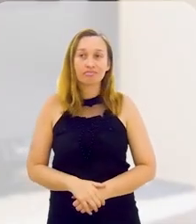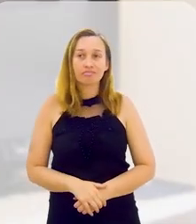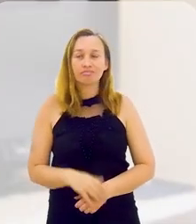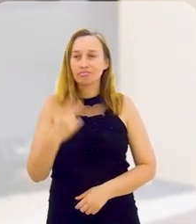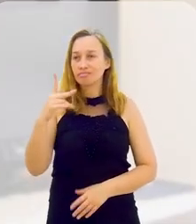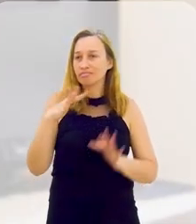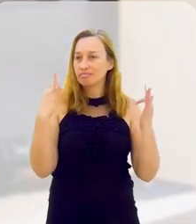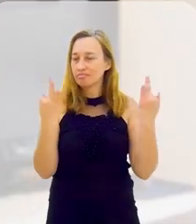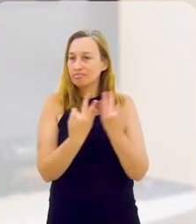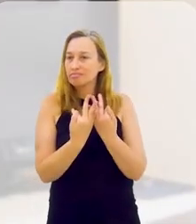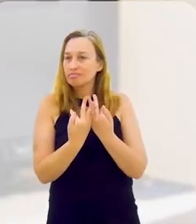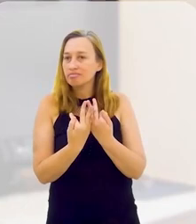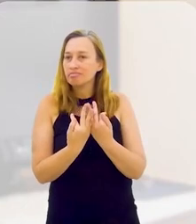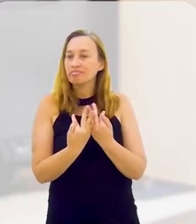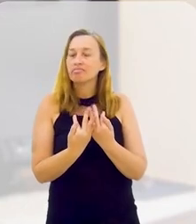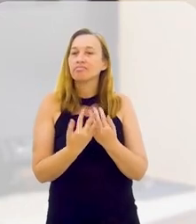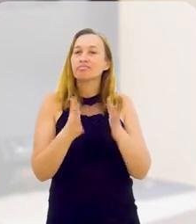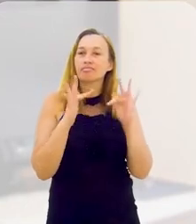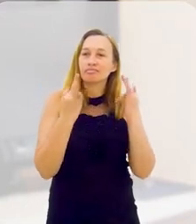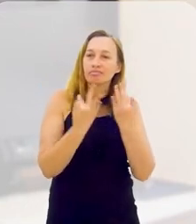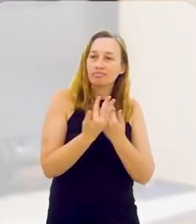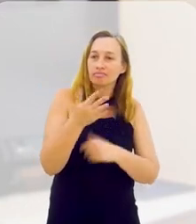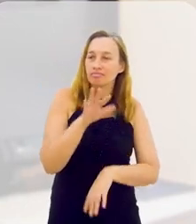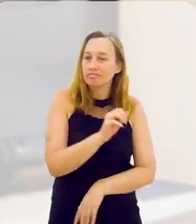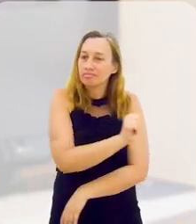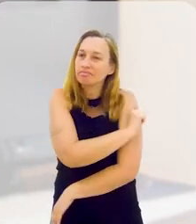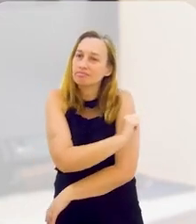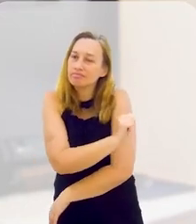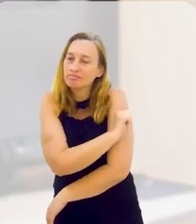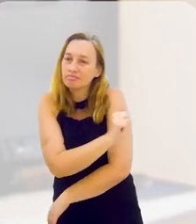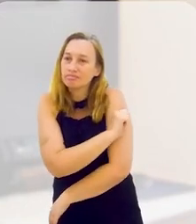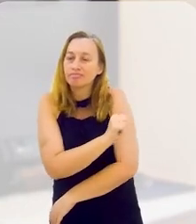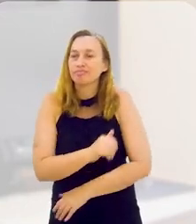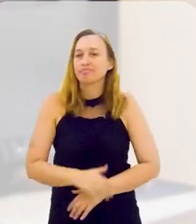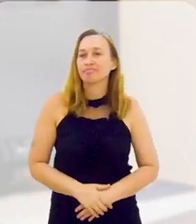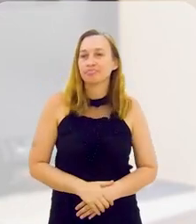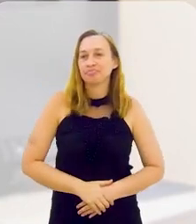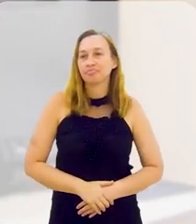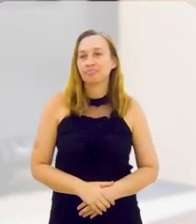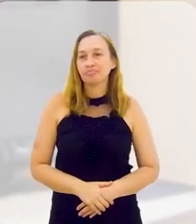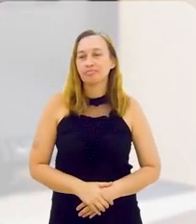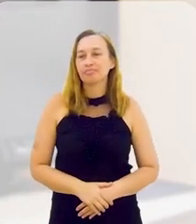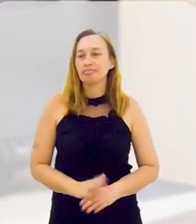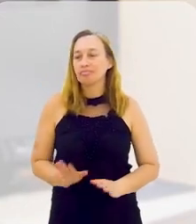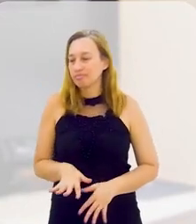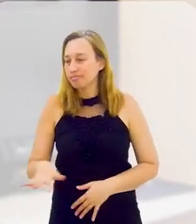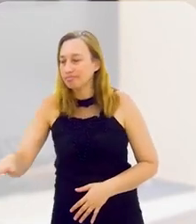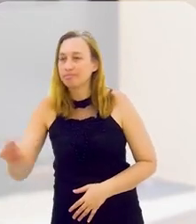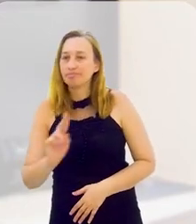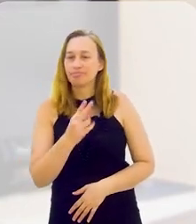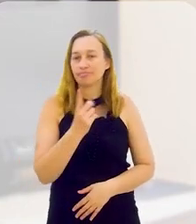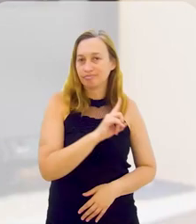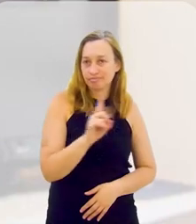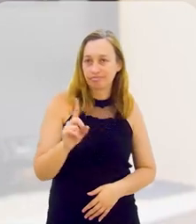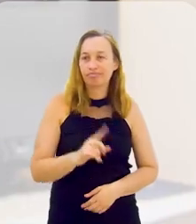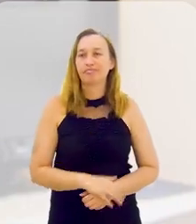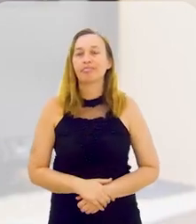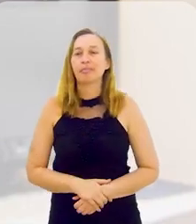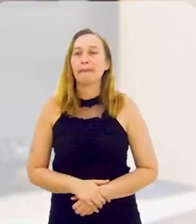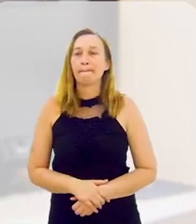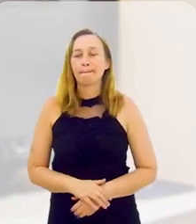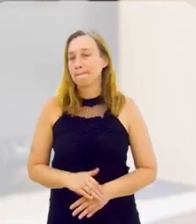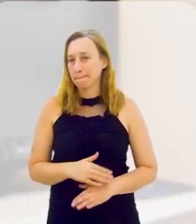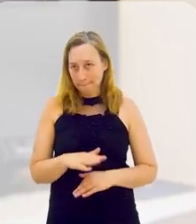tá? Eu estou falando da sua família, eu estou falando da família dos seus alunos, sejam eles de comunidade